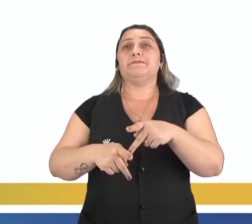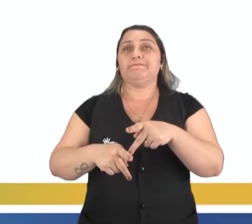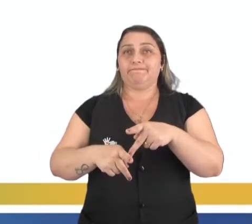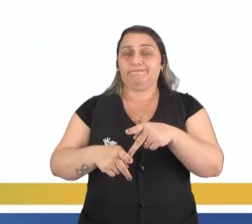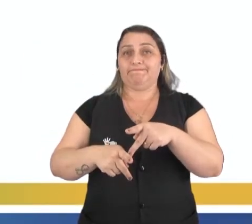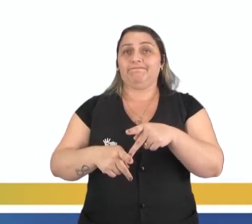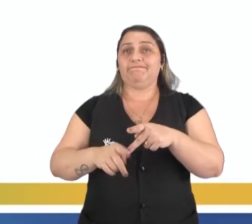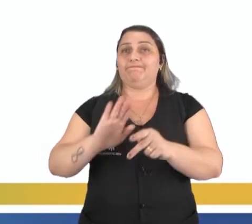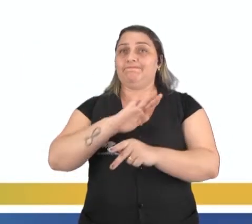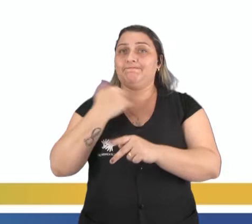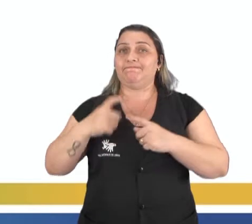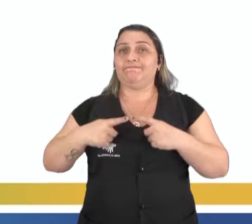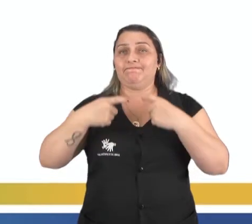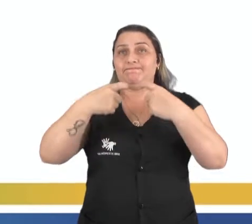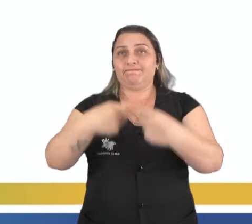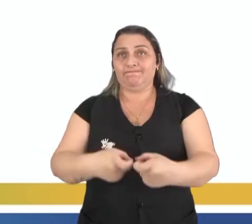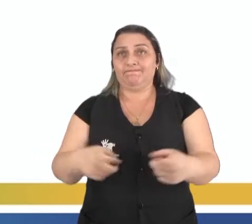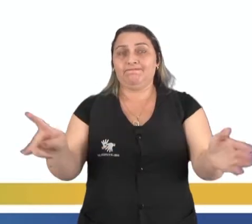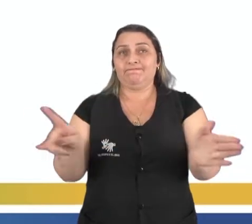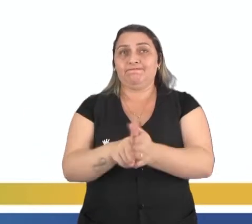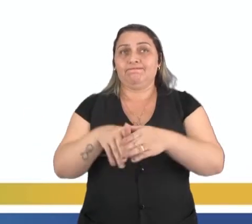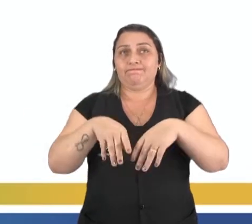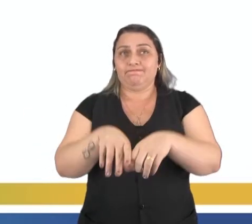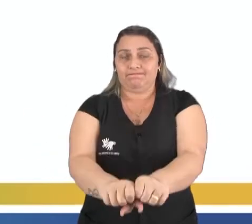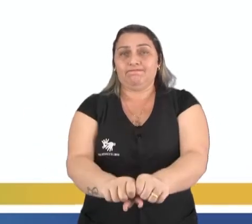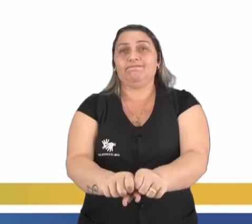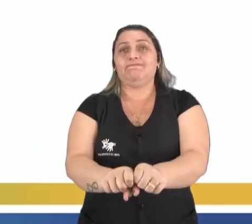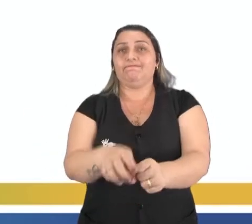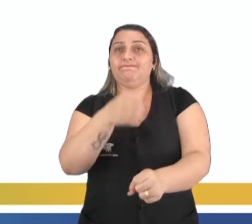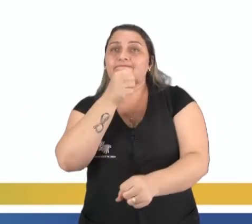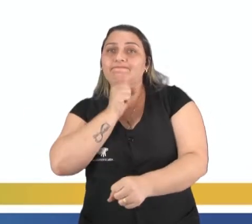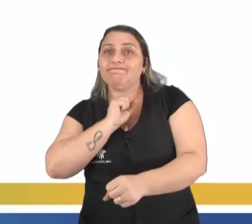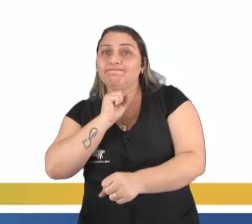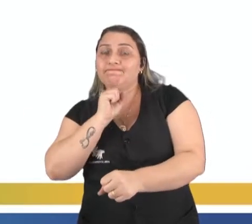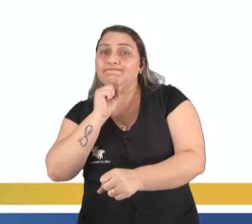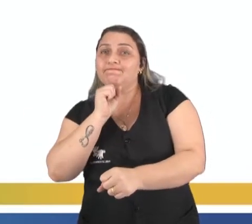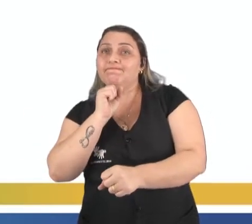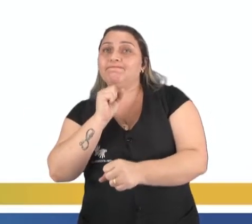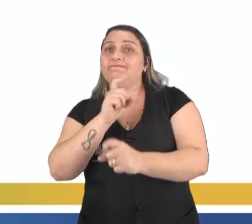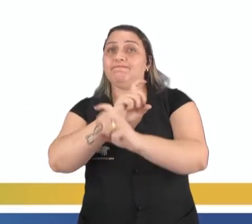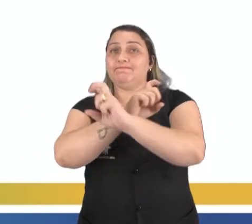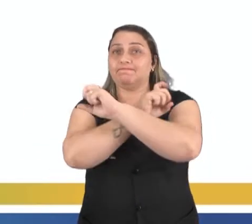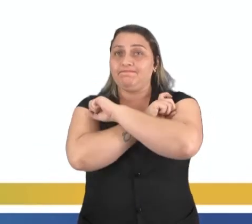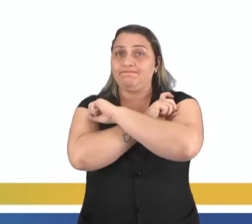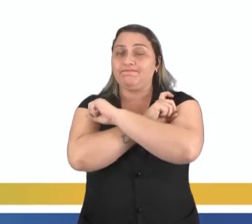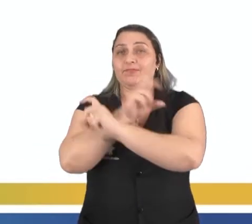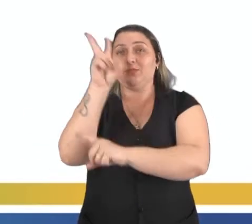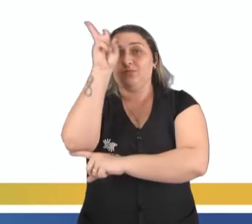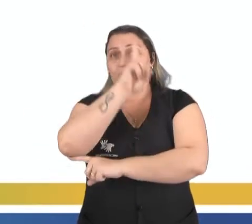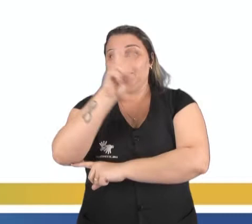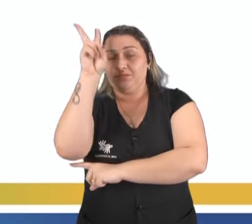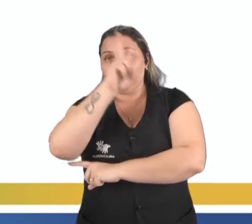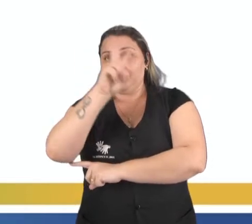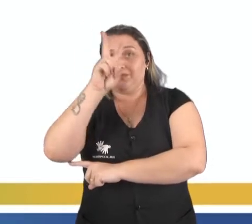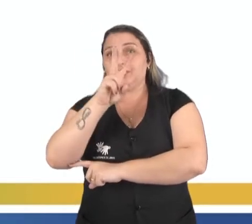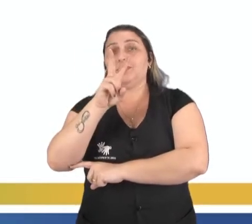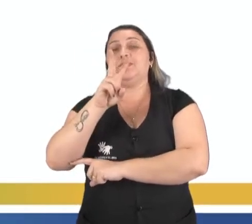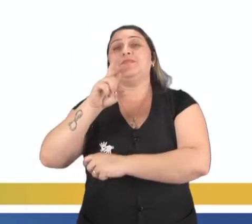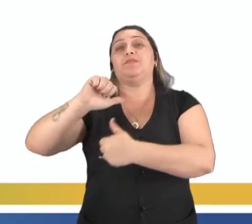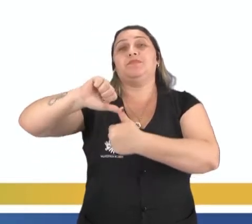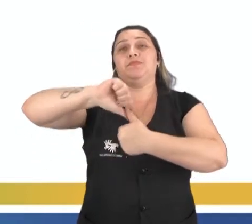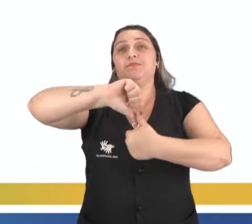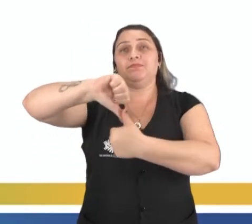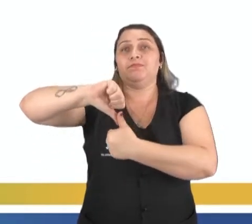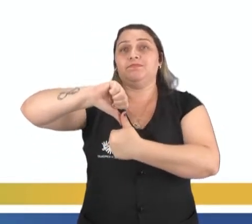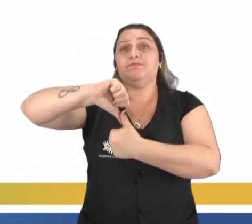dizimada nas guerras pela posse das terras ou por envenenamento. Uma história muito conhecida na América Central, na